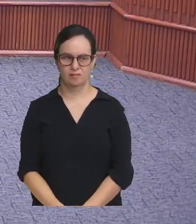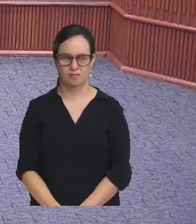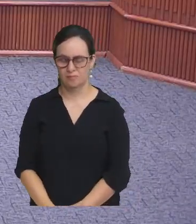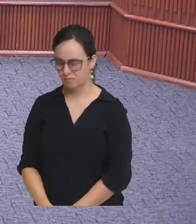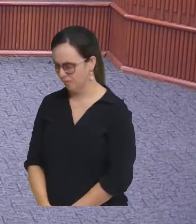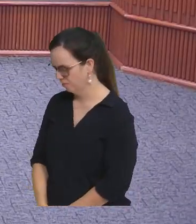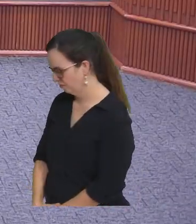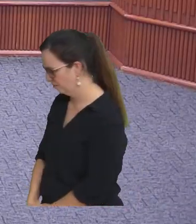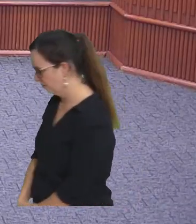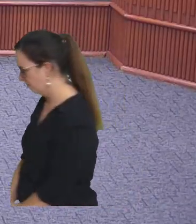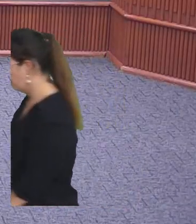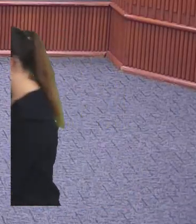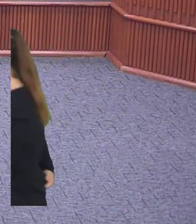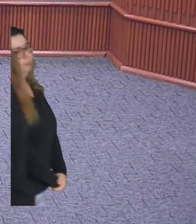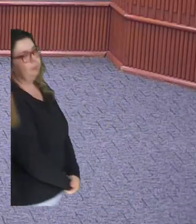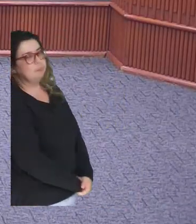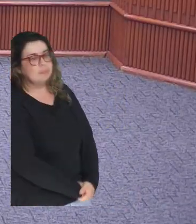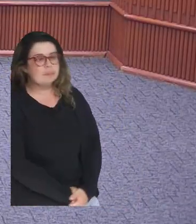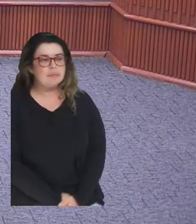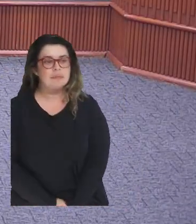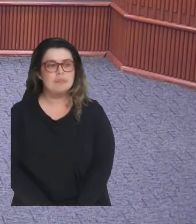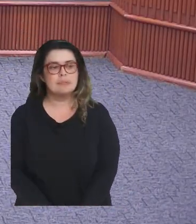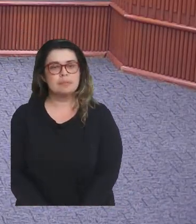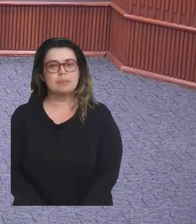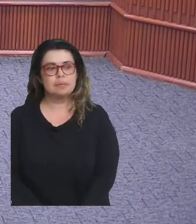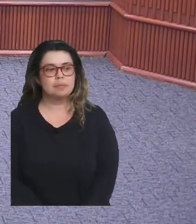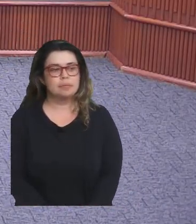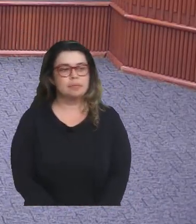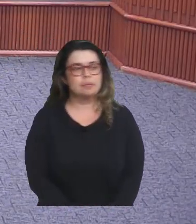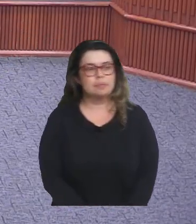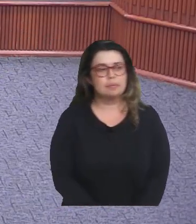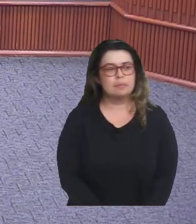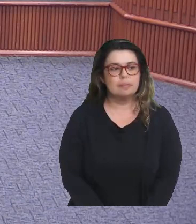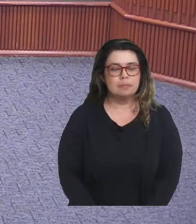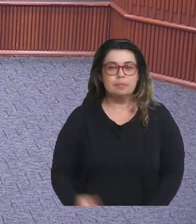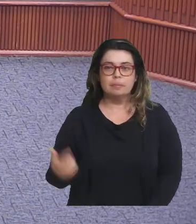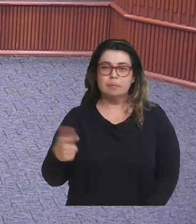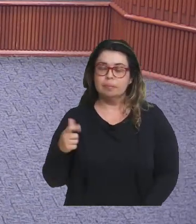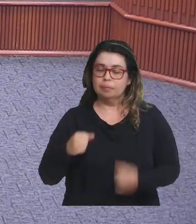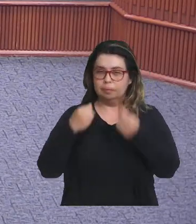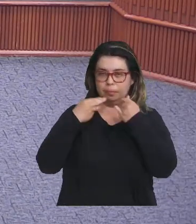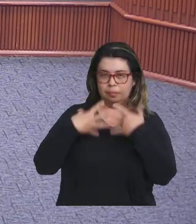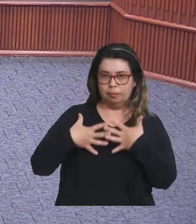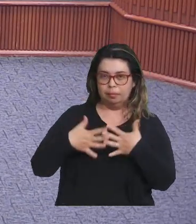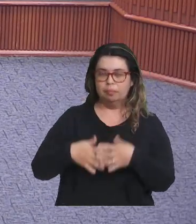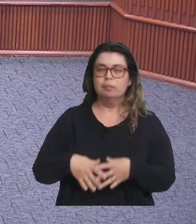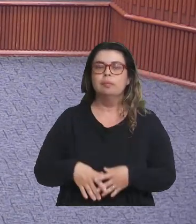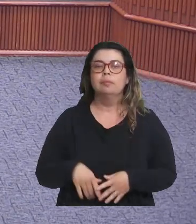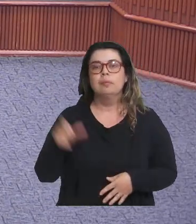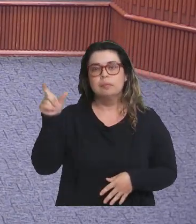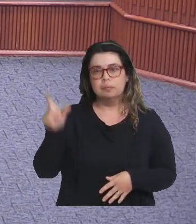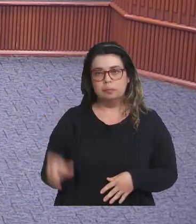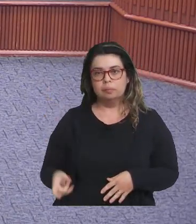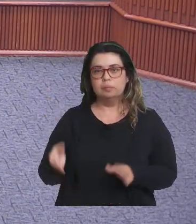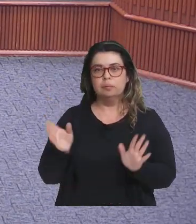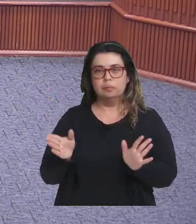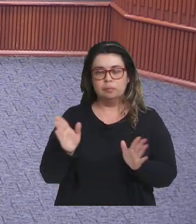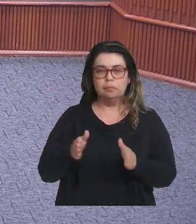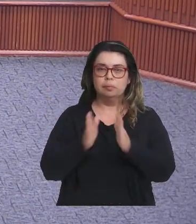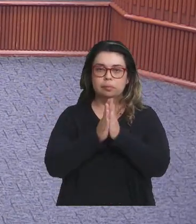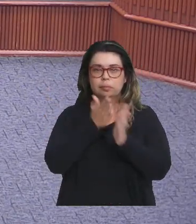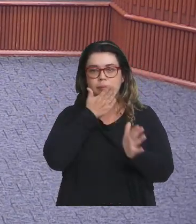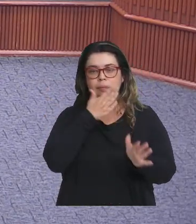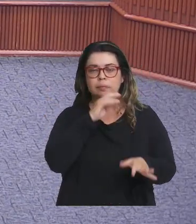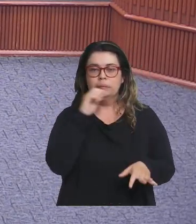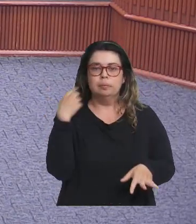Não havendo mais oradores para falar em explicação pessoal, nós passaremos agora à oração do Pai